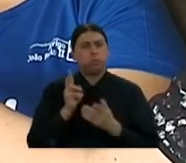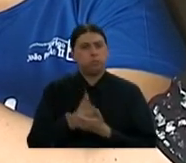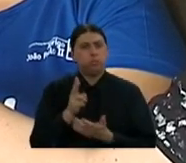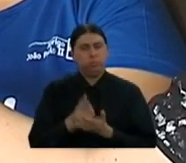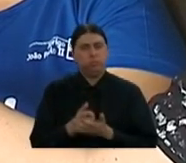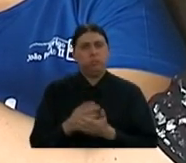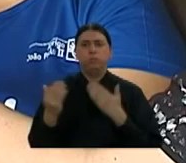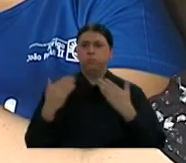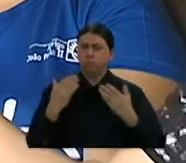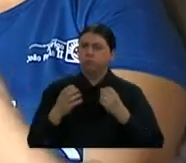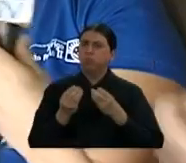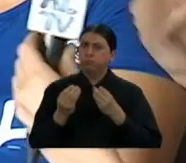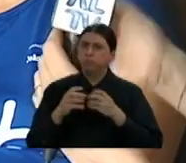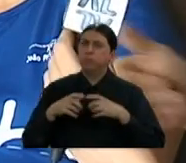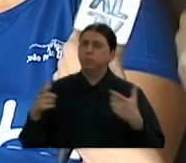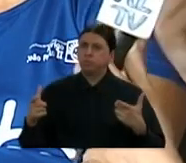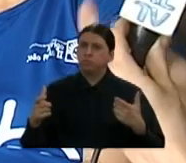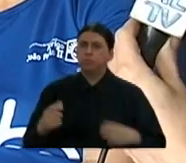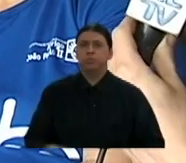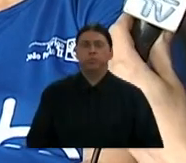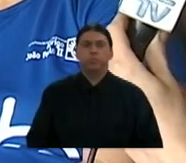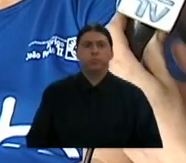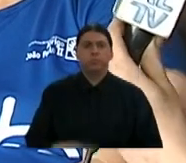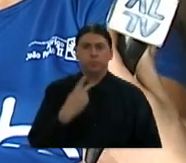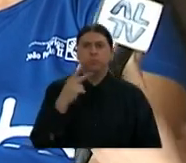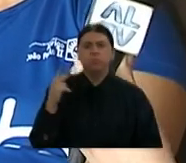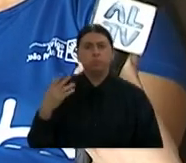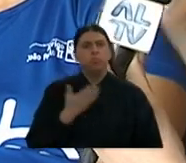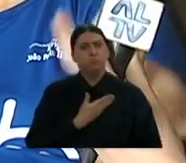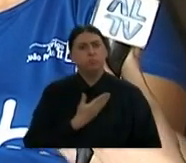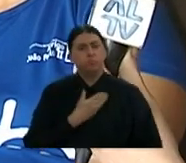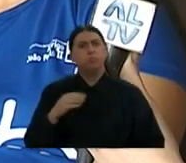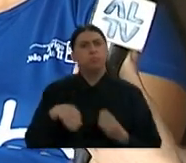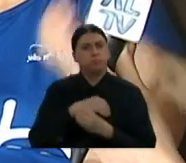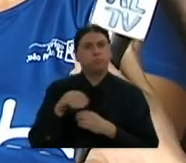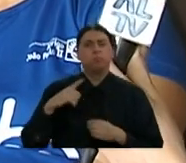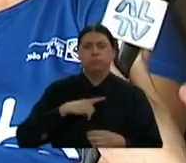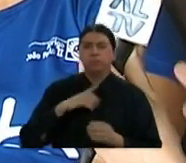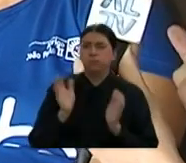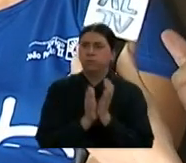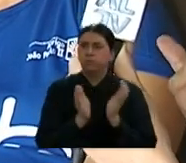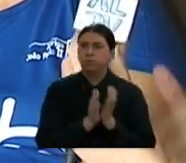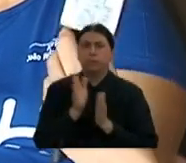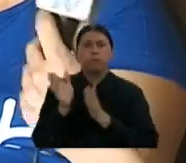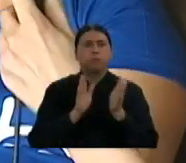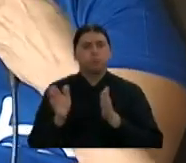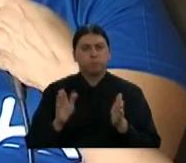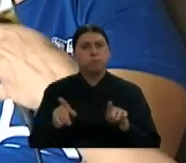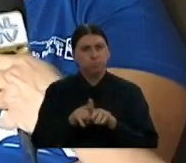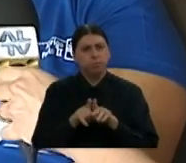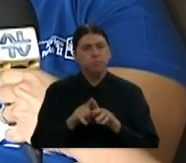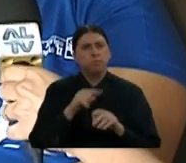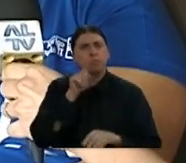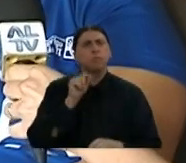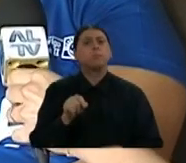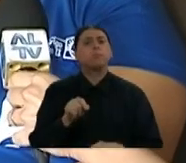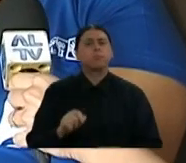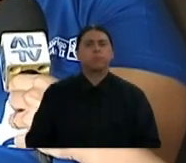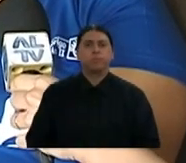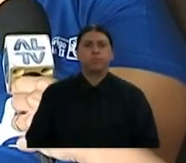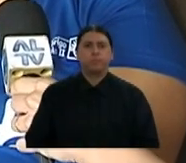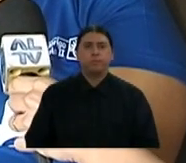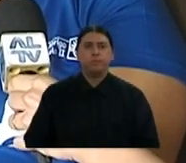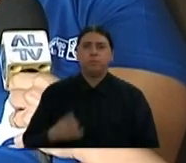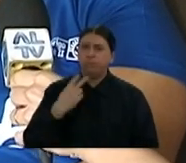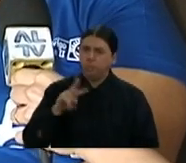dialogar bastante e eles também têm o círculo de amizades vão na casa dos colégios colega eu venho aqui sim ele sempre bom